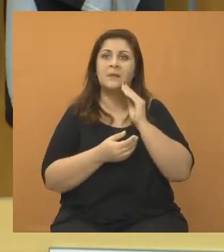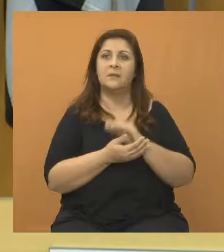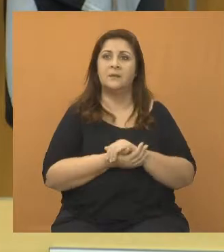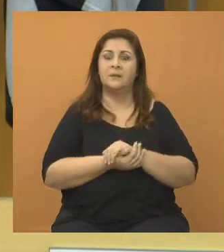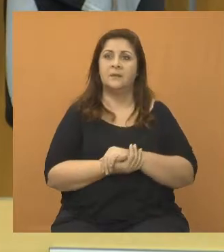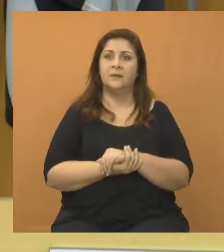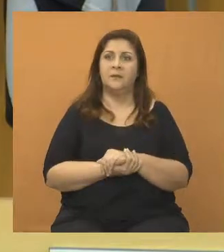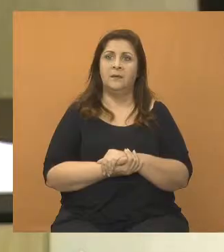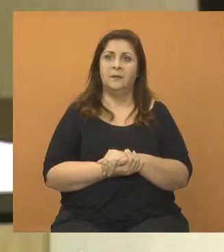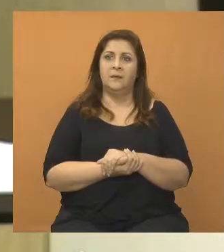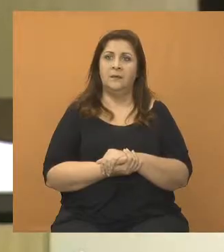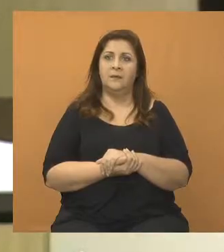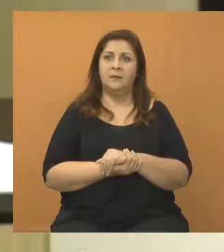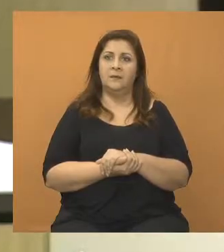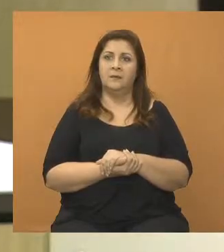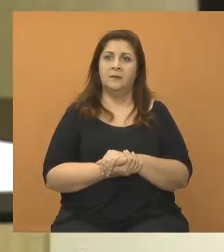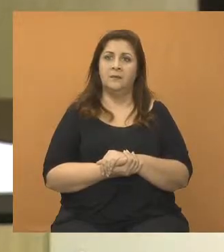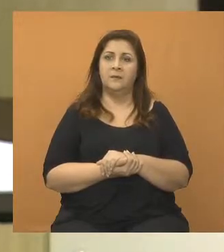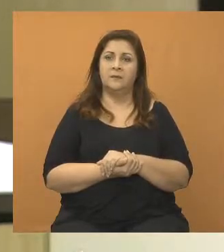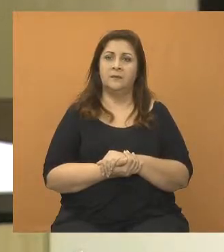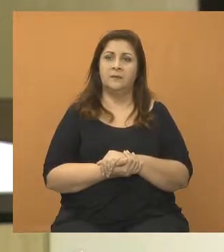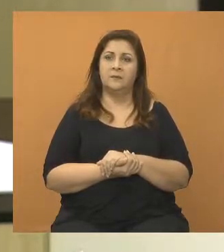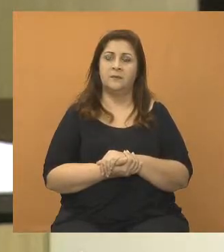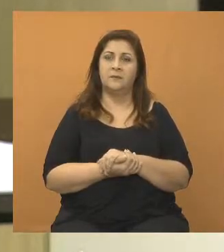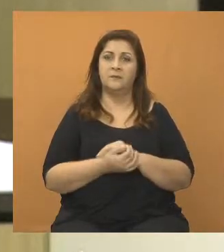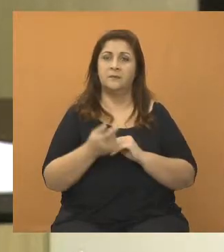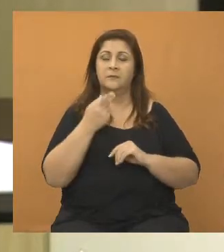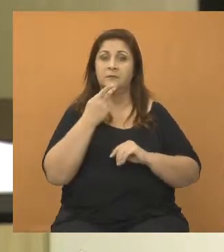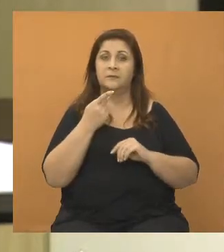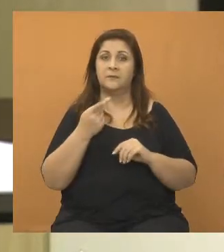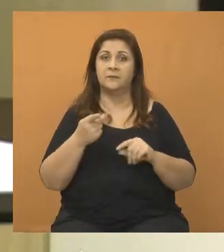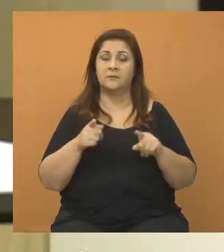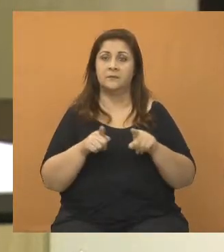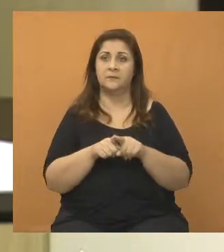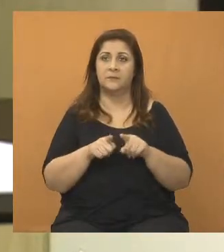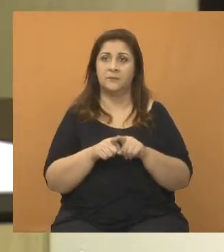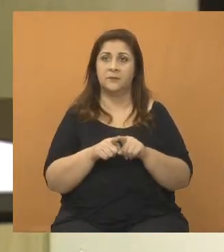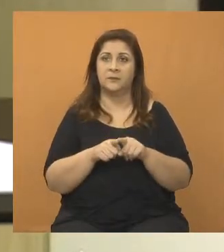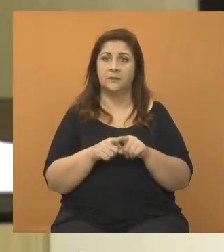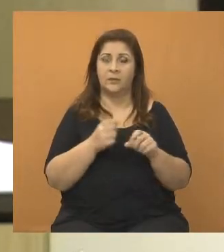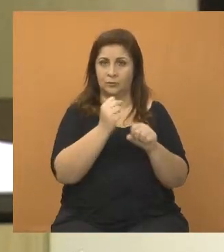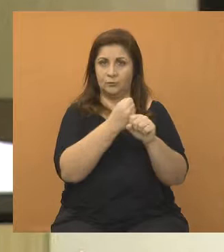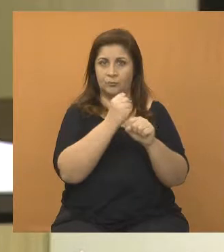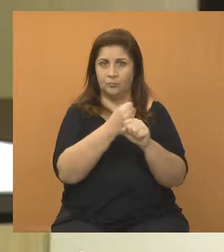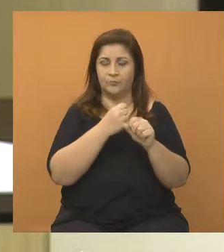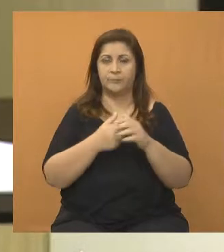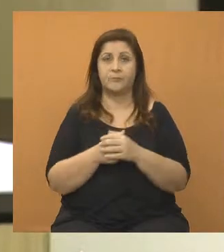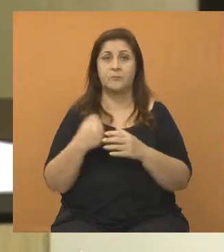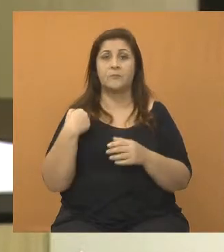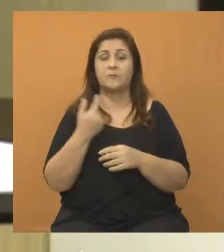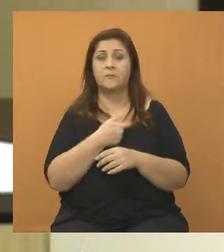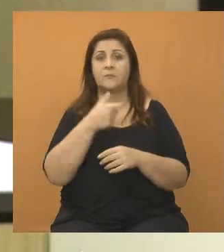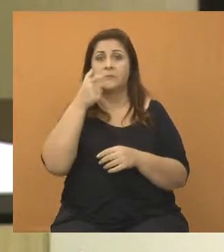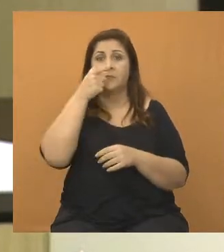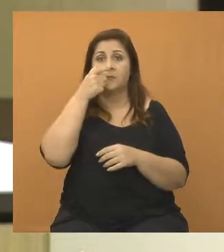E estou acabando já as minhas dúvidas. Entrando aqui no desenvolvimento sustentável na infraestrutura. Nós vimos